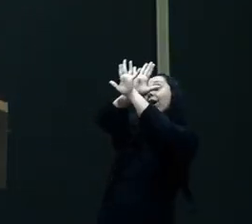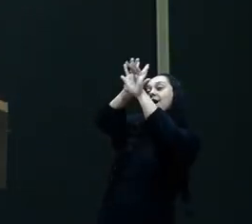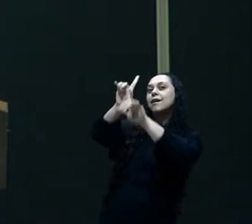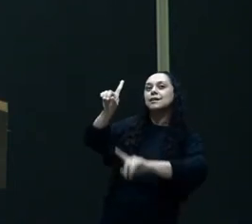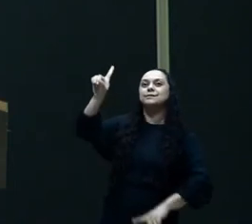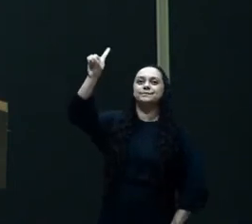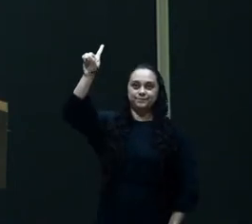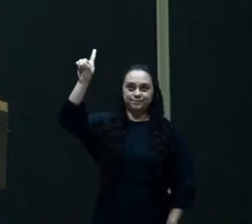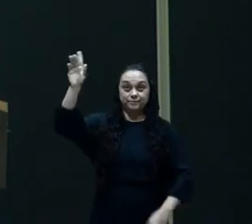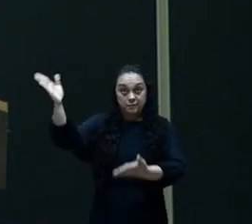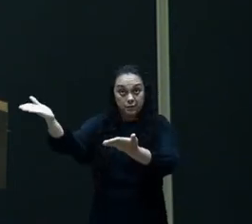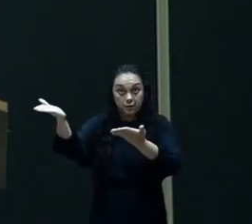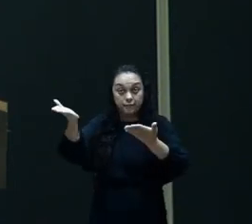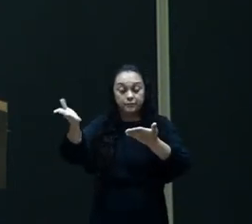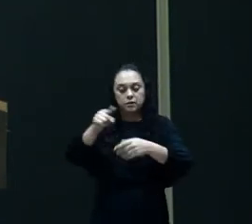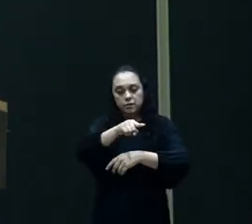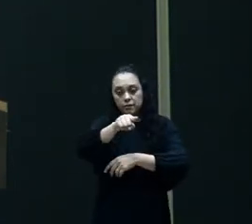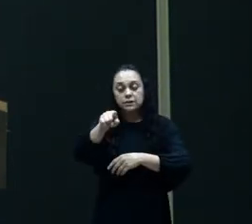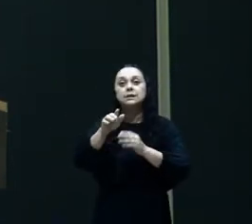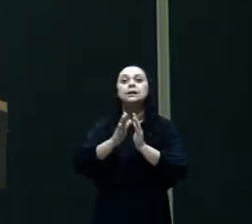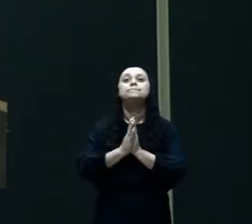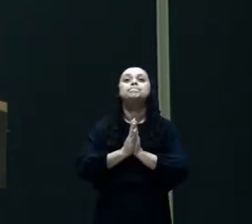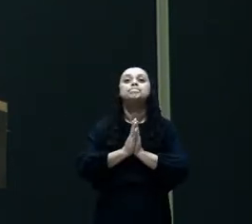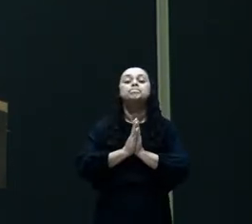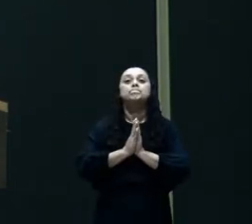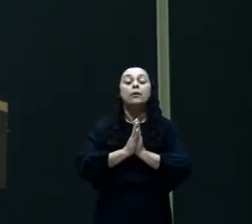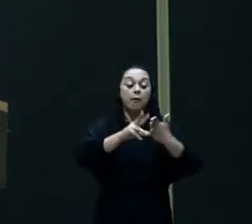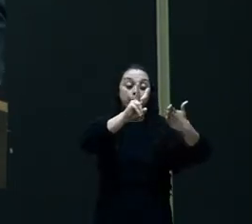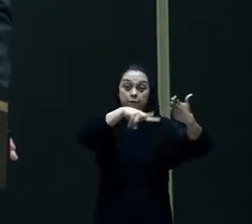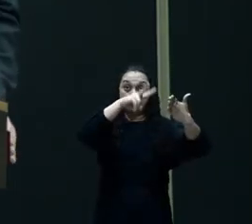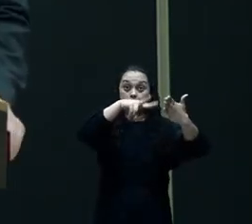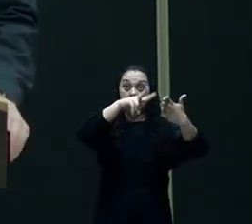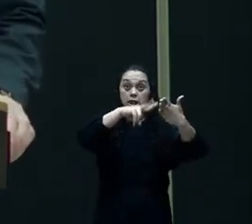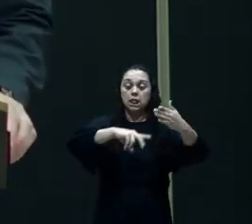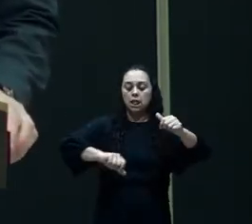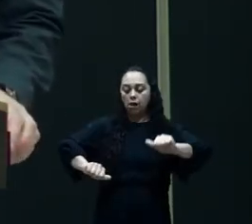convido a igreja a abrir as suas bíblias no livro de Atos dos Apóstolos